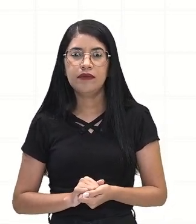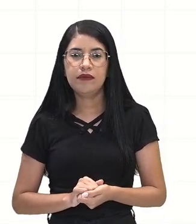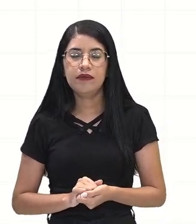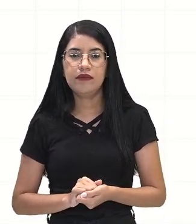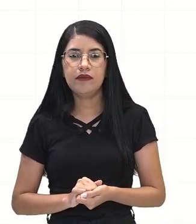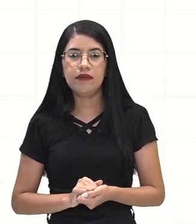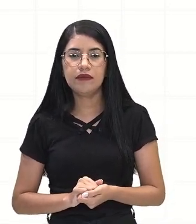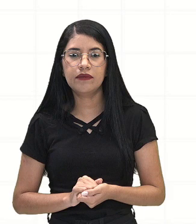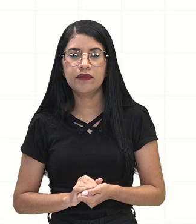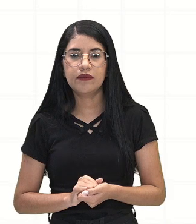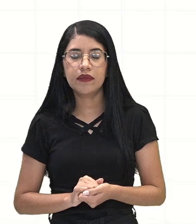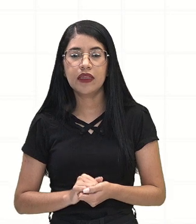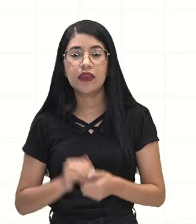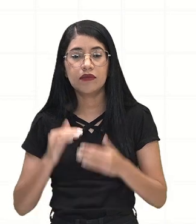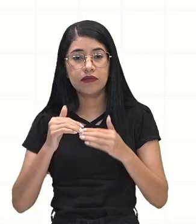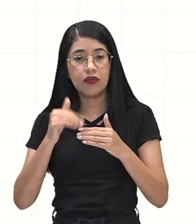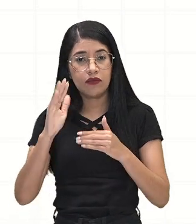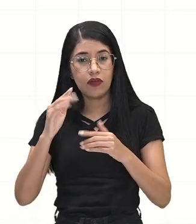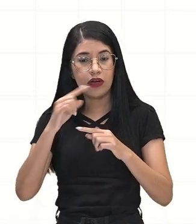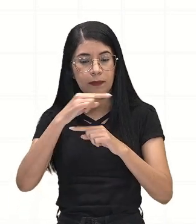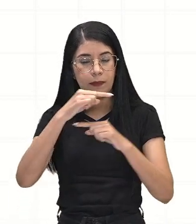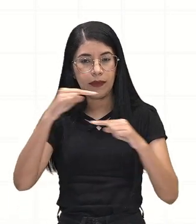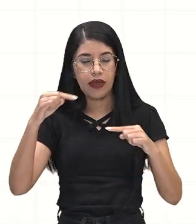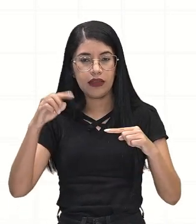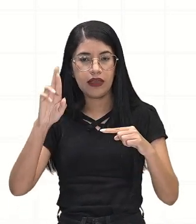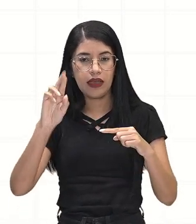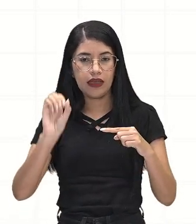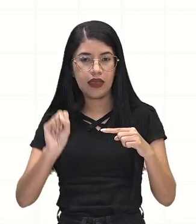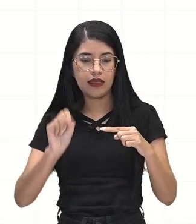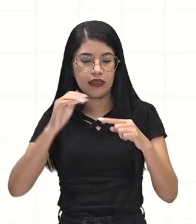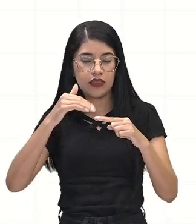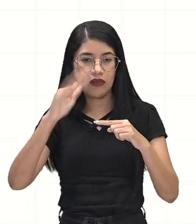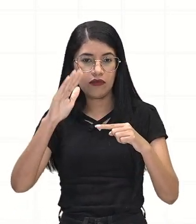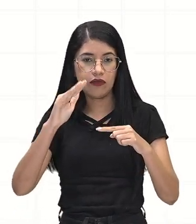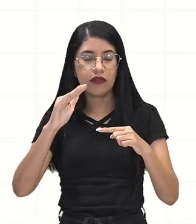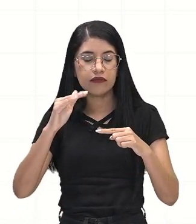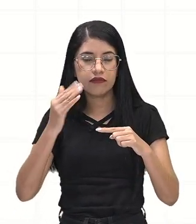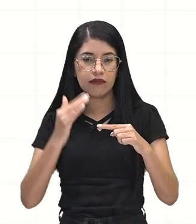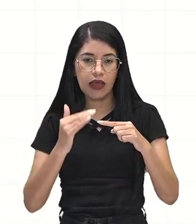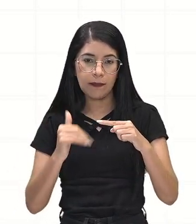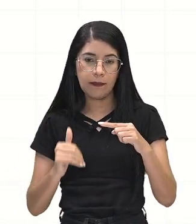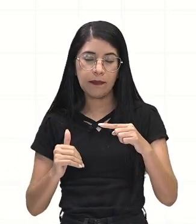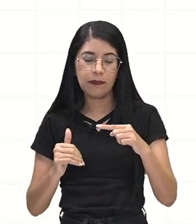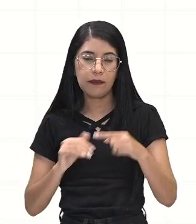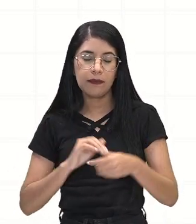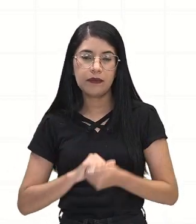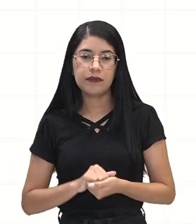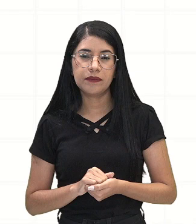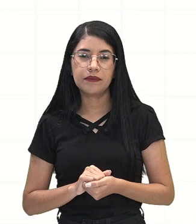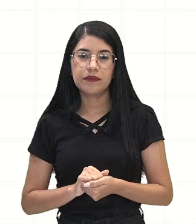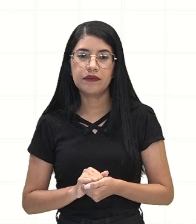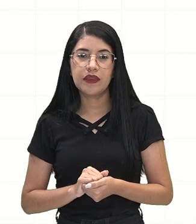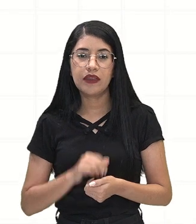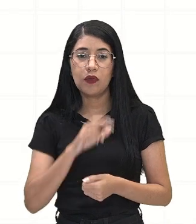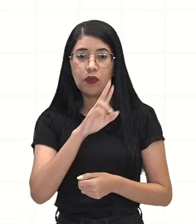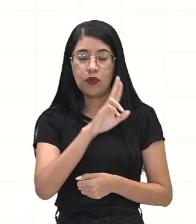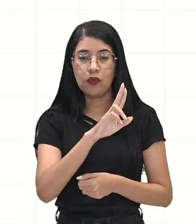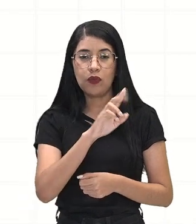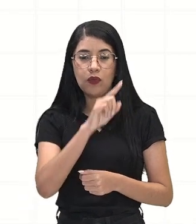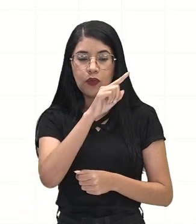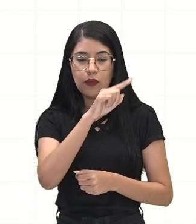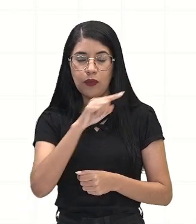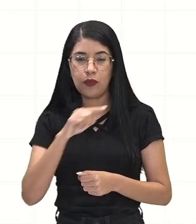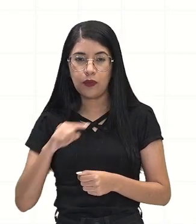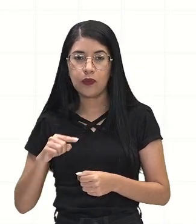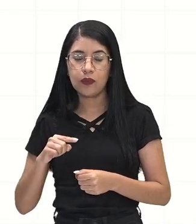paralelas? Sim, porque aqui, ó, aqui e aqui, beleza? Então, aqui o U está